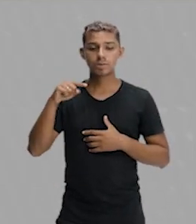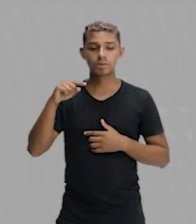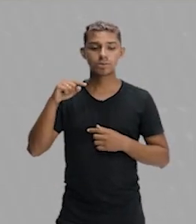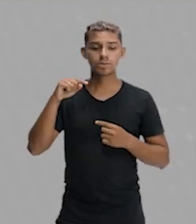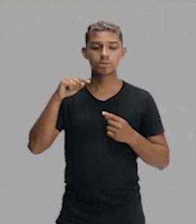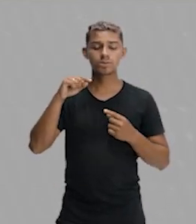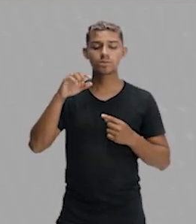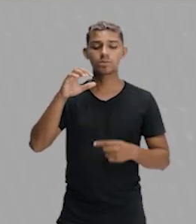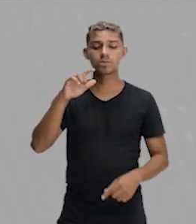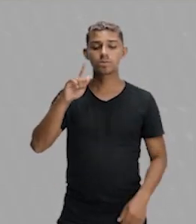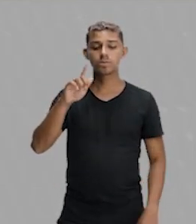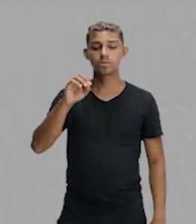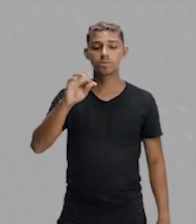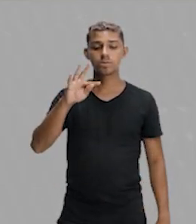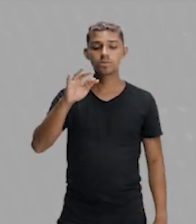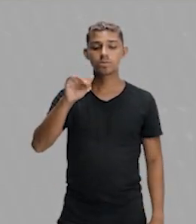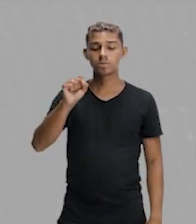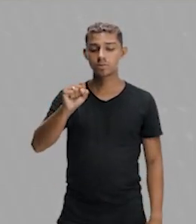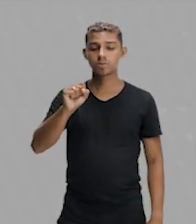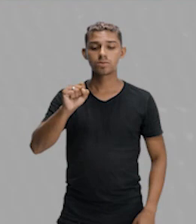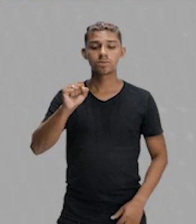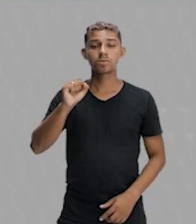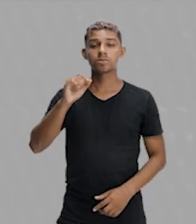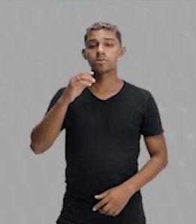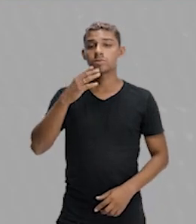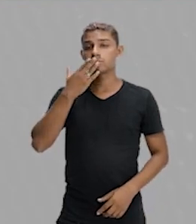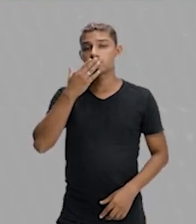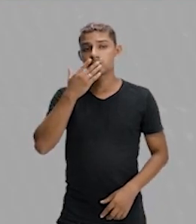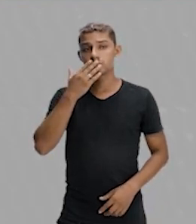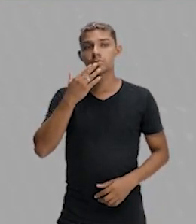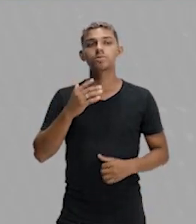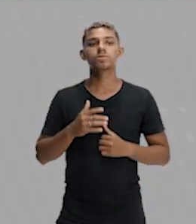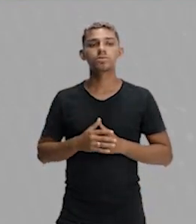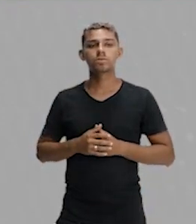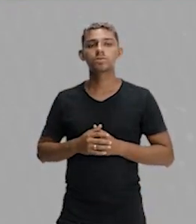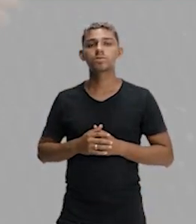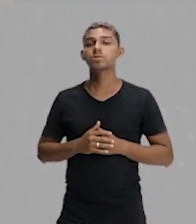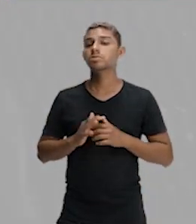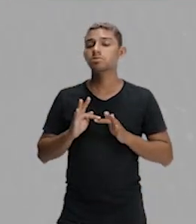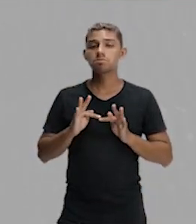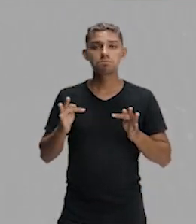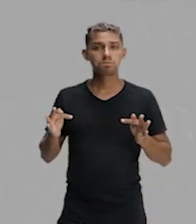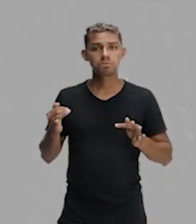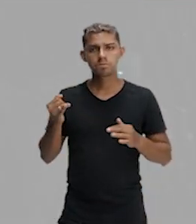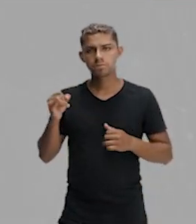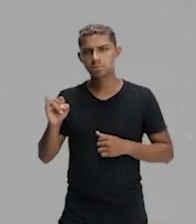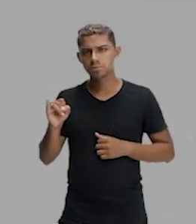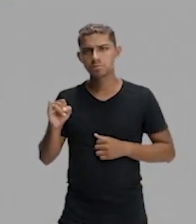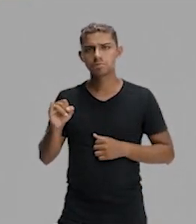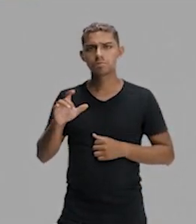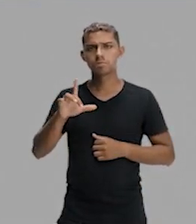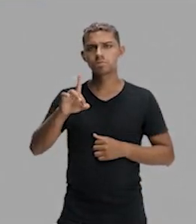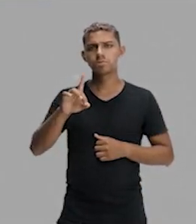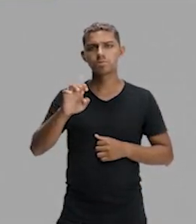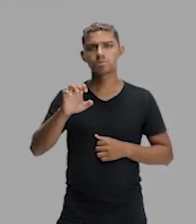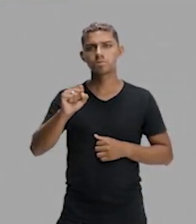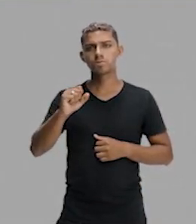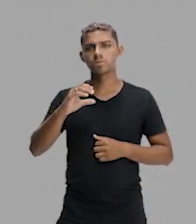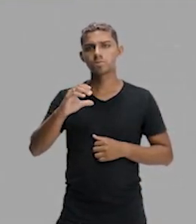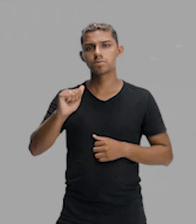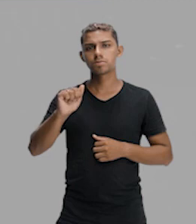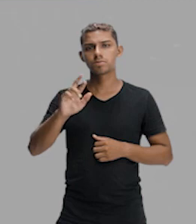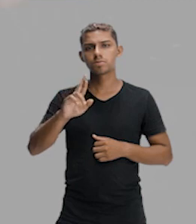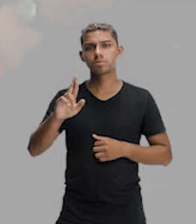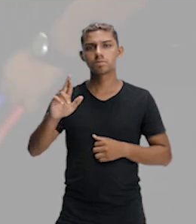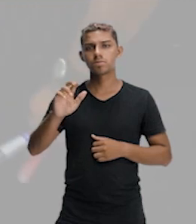de tinta, né, elas vão fazer. Então é muito simples. Se a gota está descarregada, né, tem uma gota